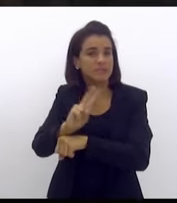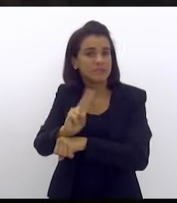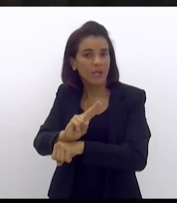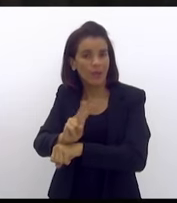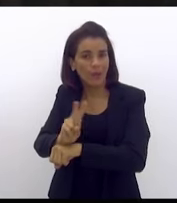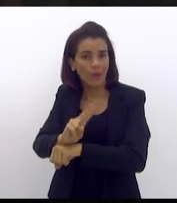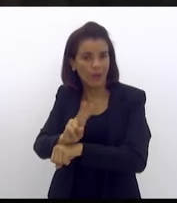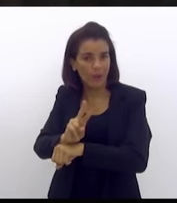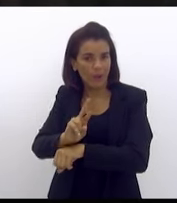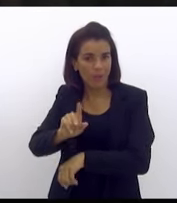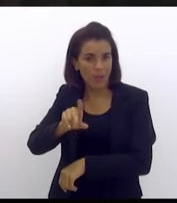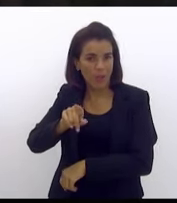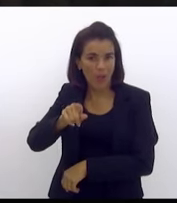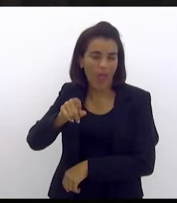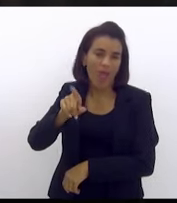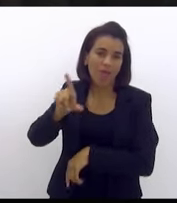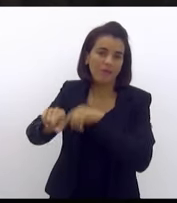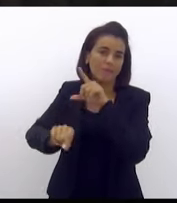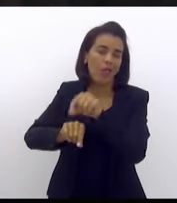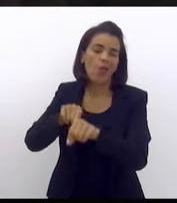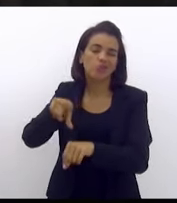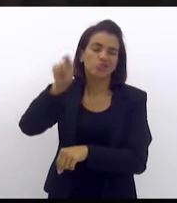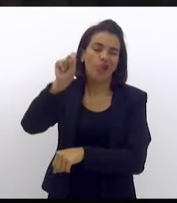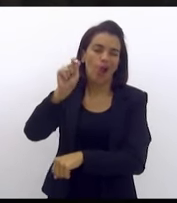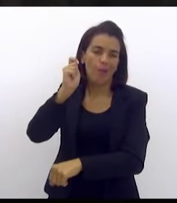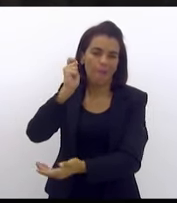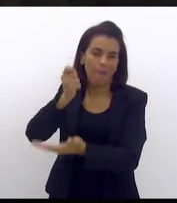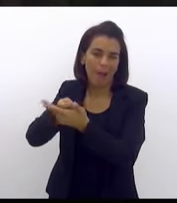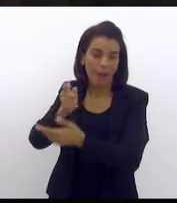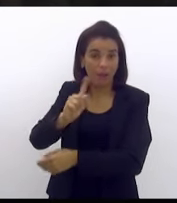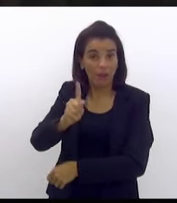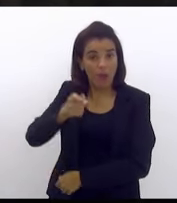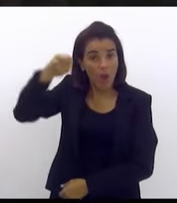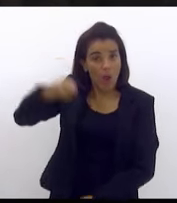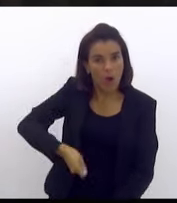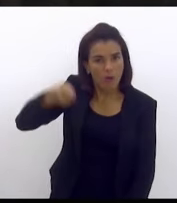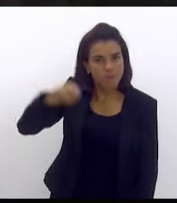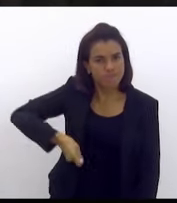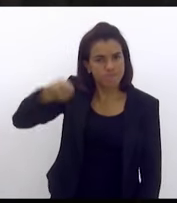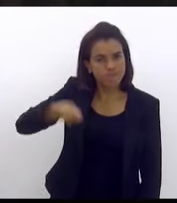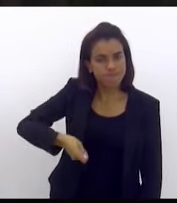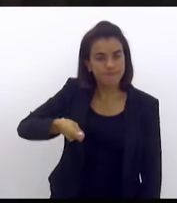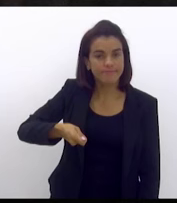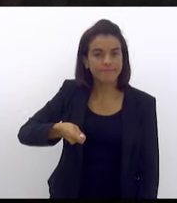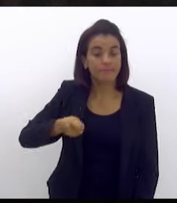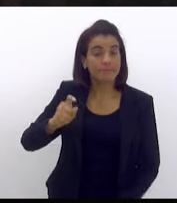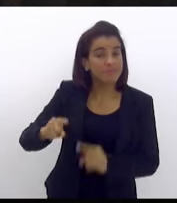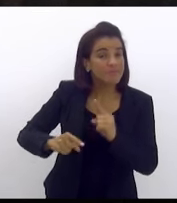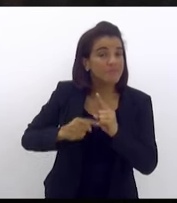Mas não é optativa, não. É obrigatória.